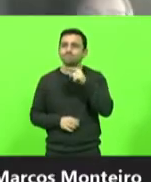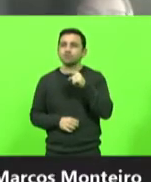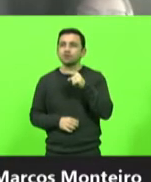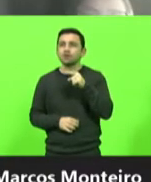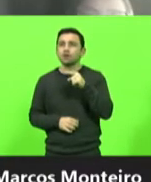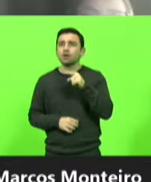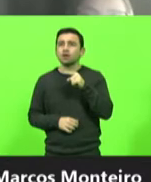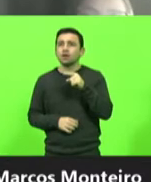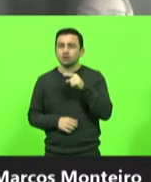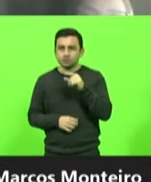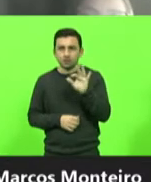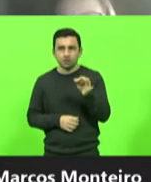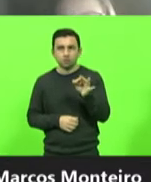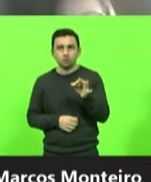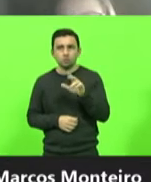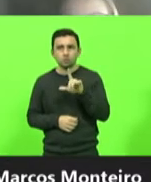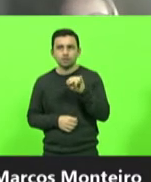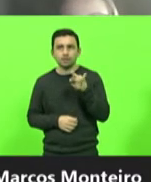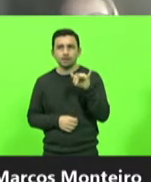procede.